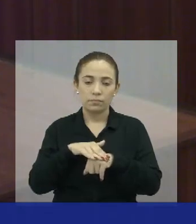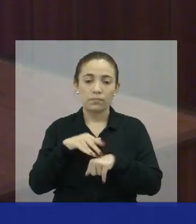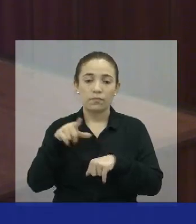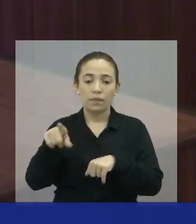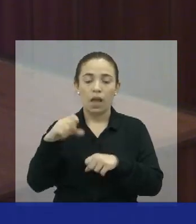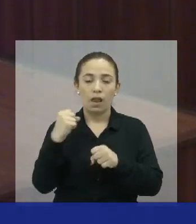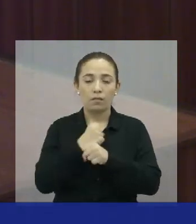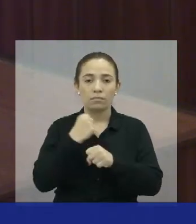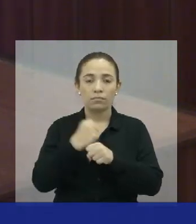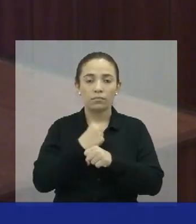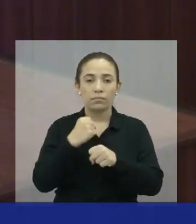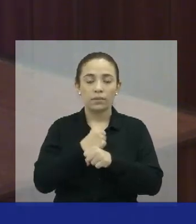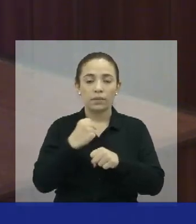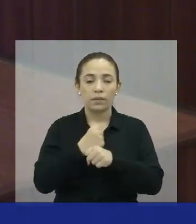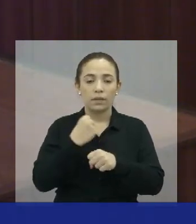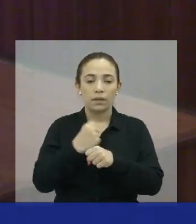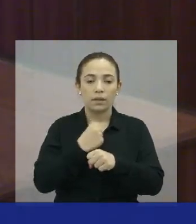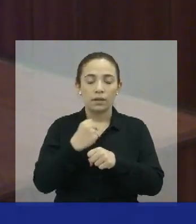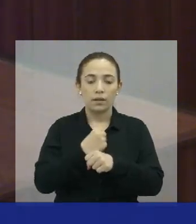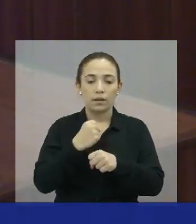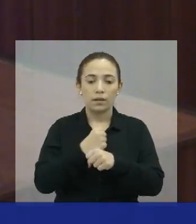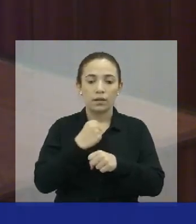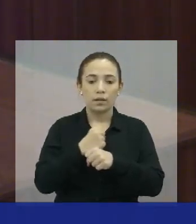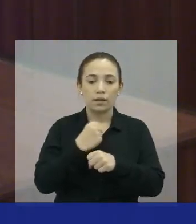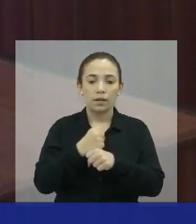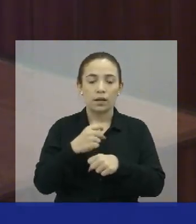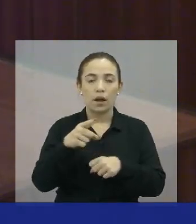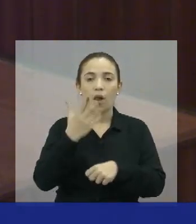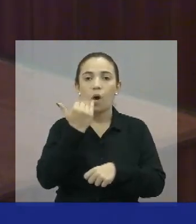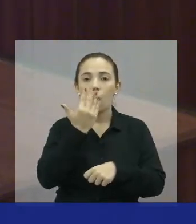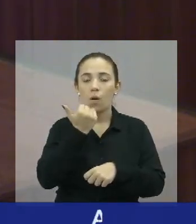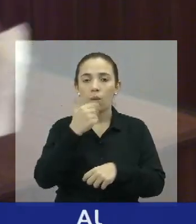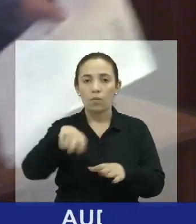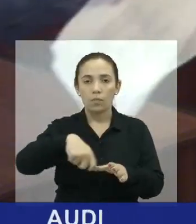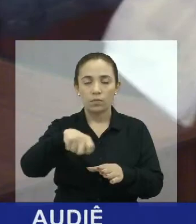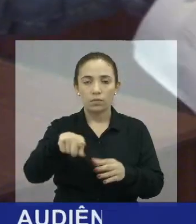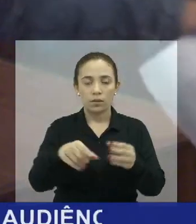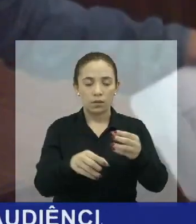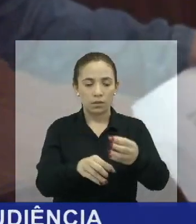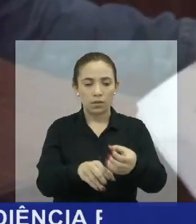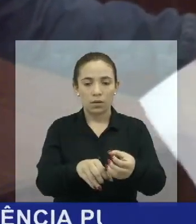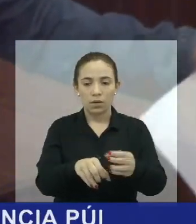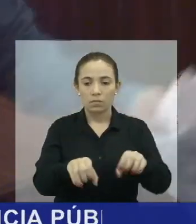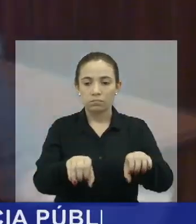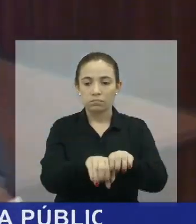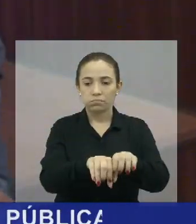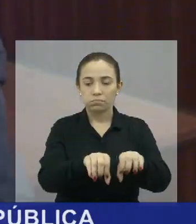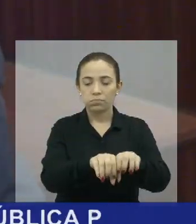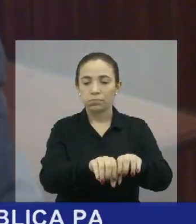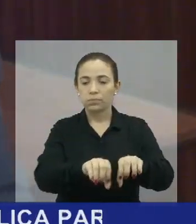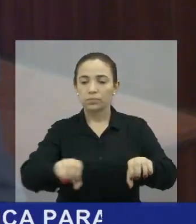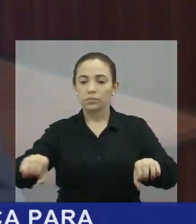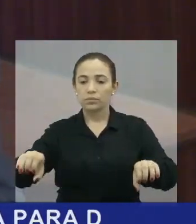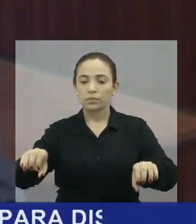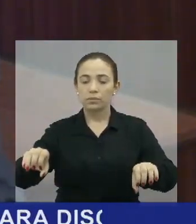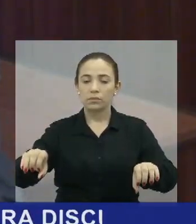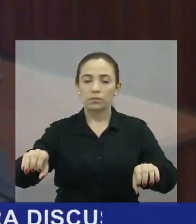para consertar e teve que ligar o cano, a pia da cozinha, teve que ligar o cano diretamente para fora da casa